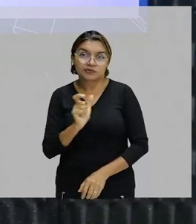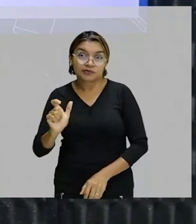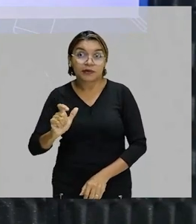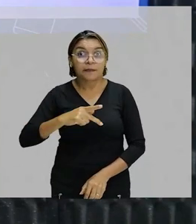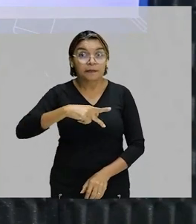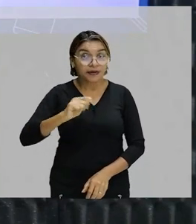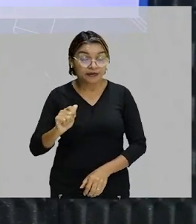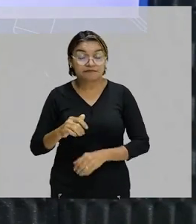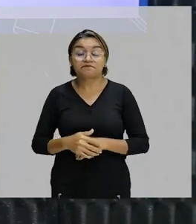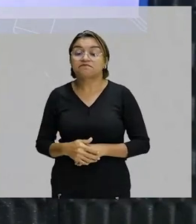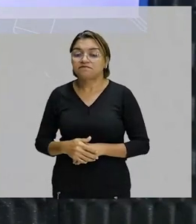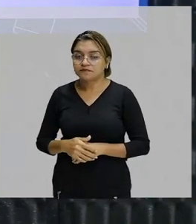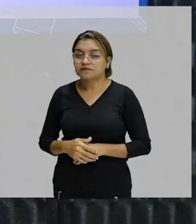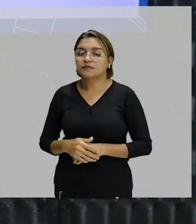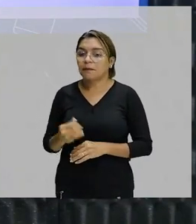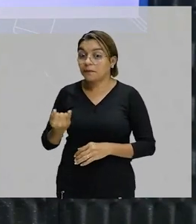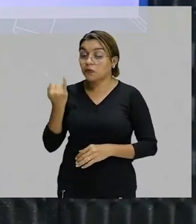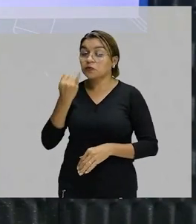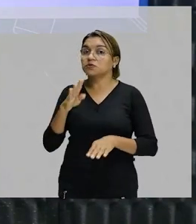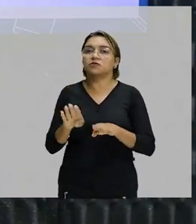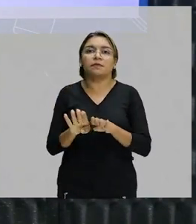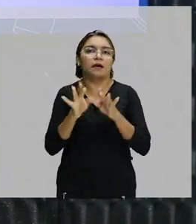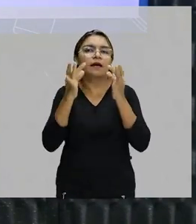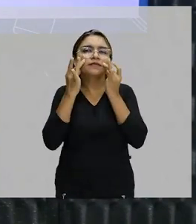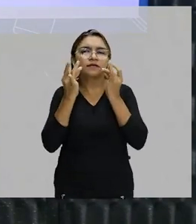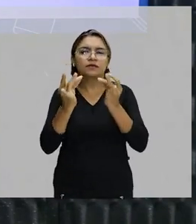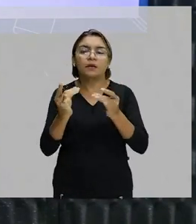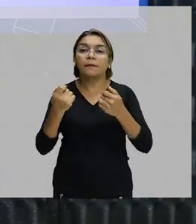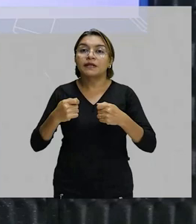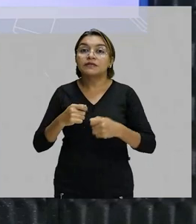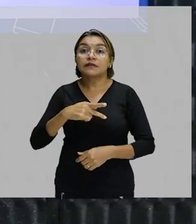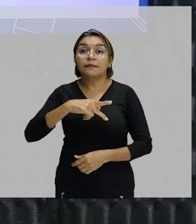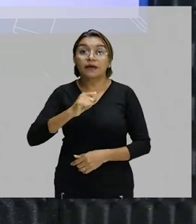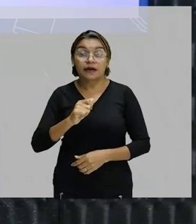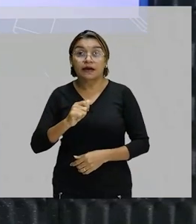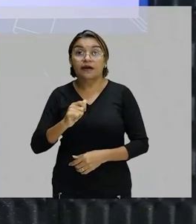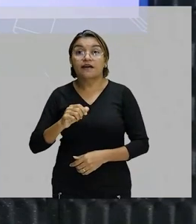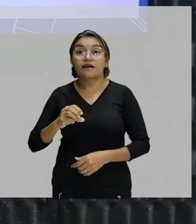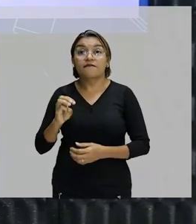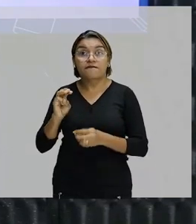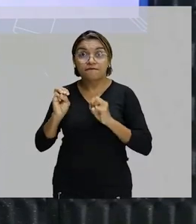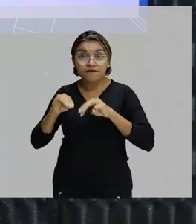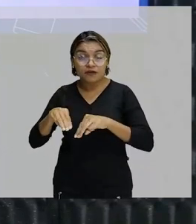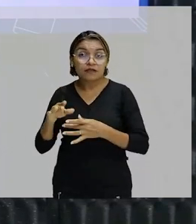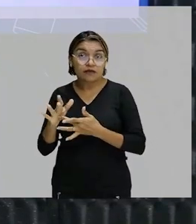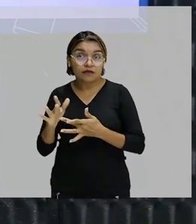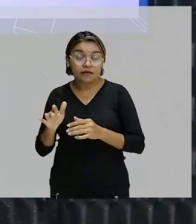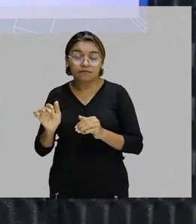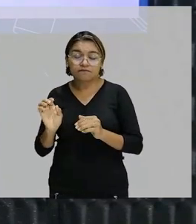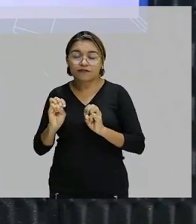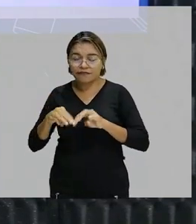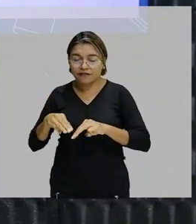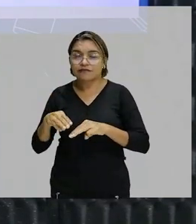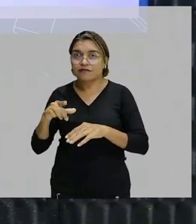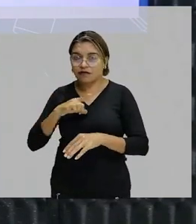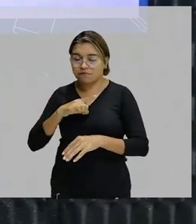para isso tá eu chamo a tua atenção que eu preciso ter uma pa finita tá aqui a razão dela é